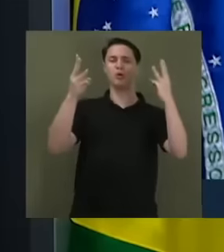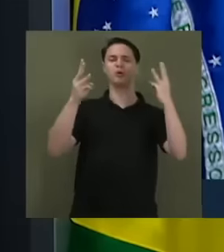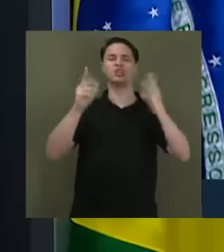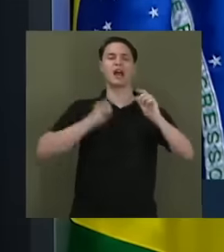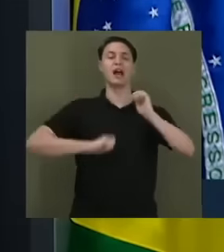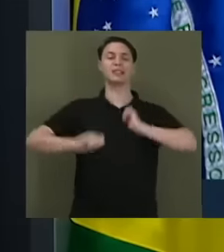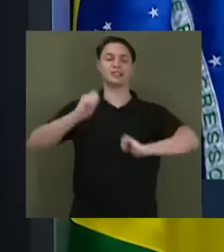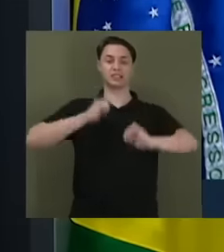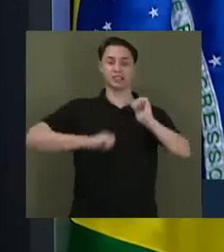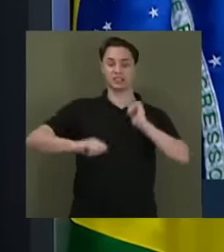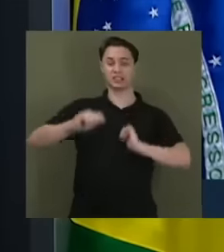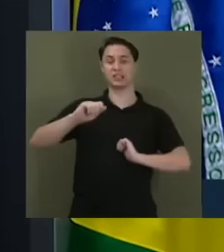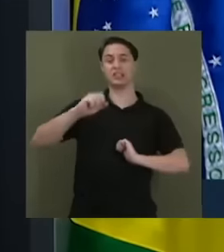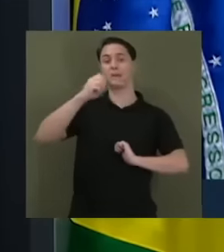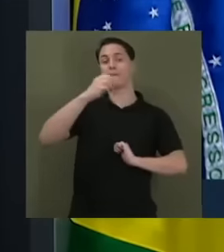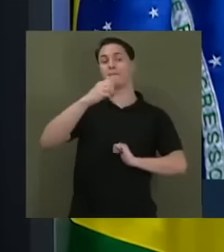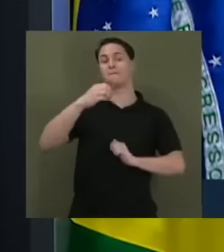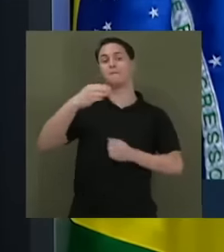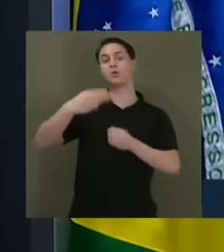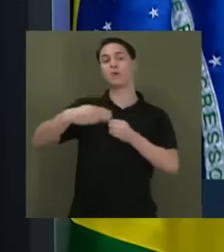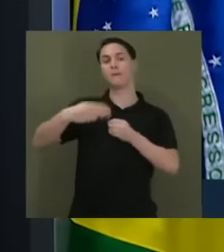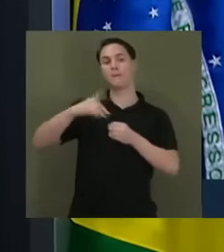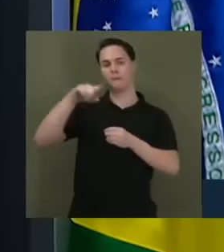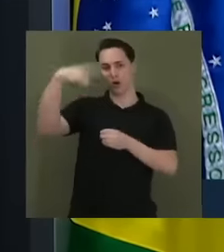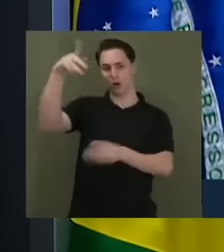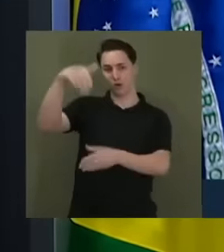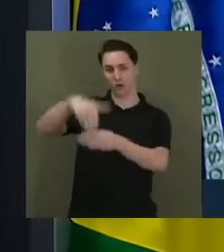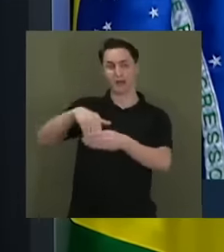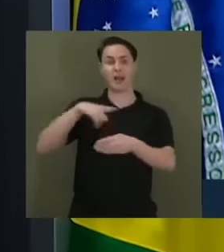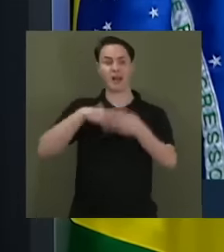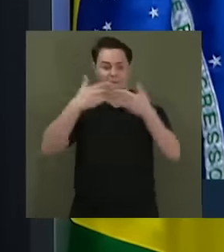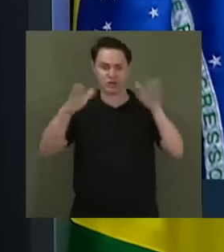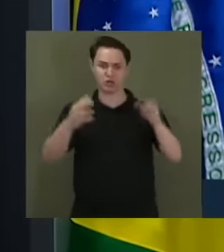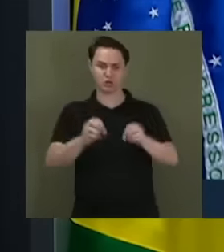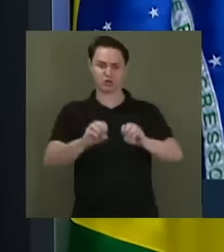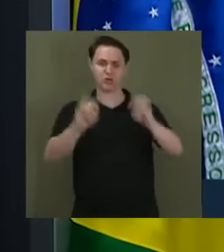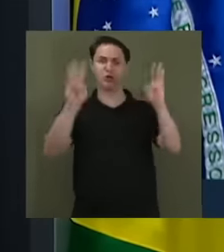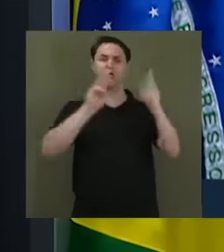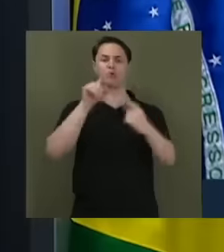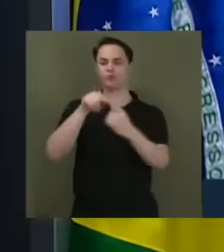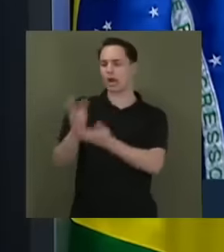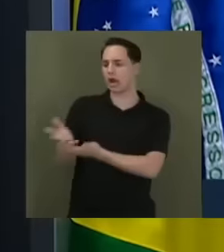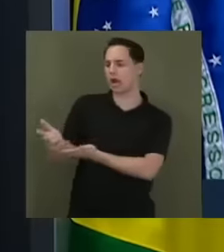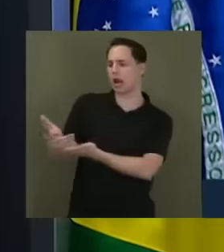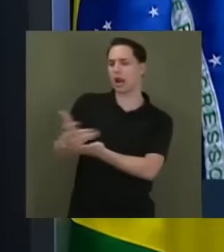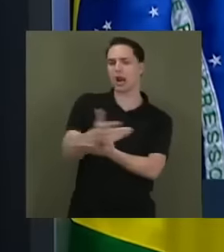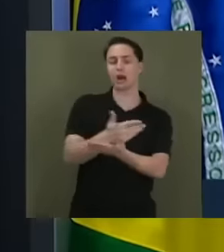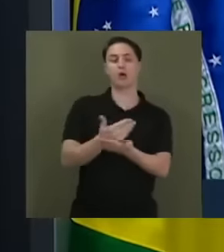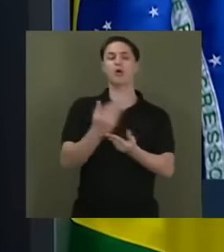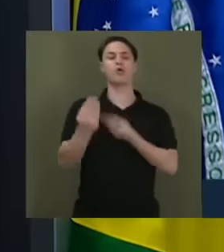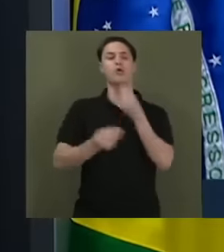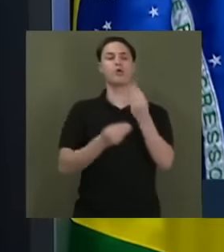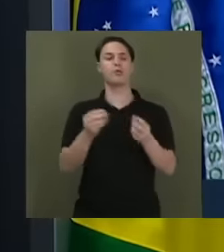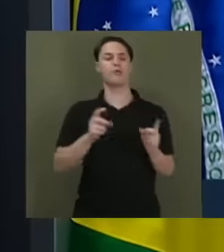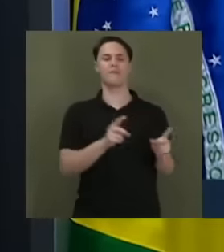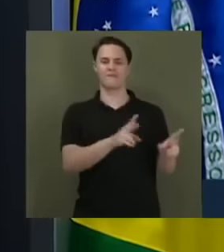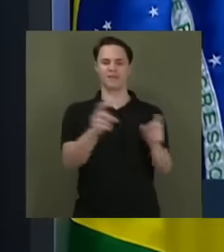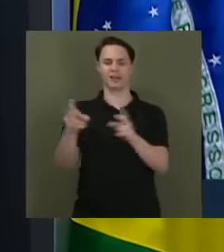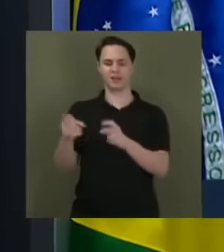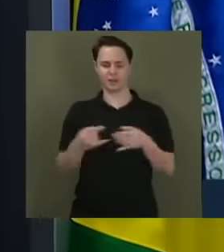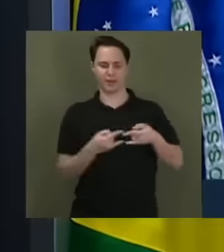próxima campanha Municipal com a finalidade de arrecadar recursos através da venda de ingressos olha que